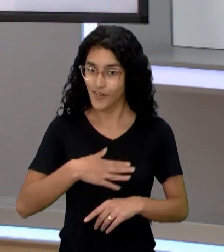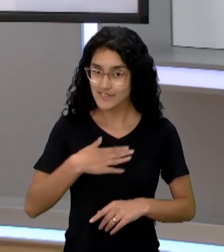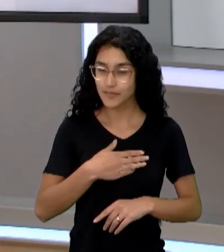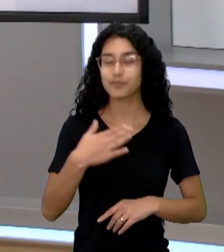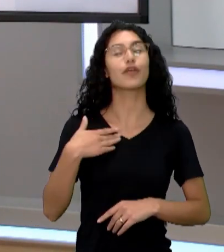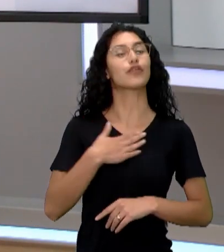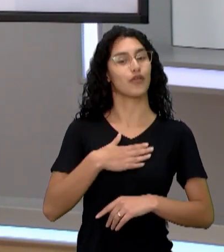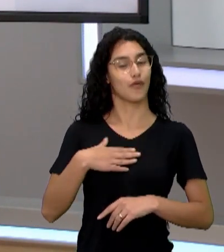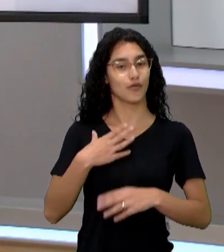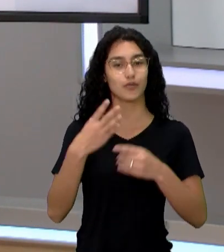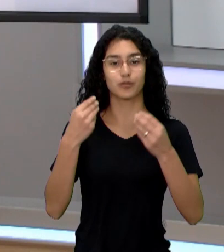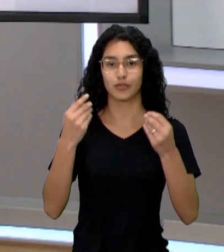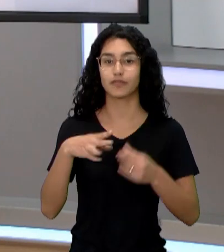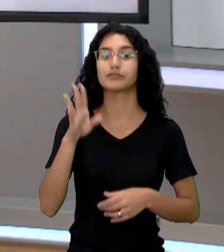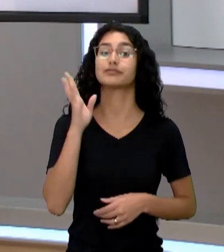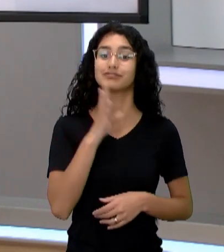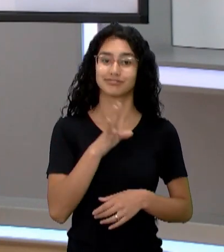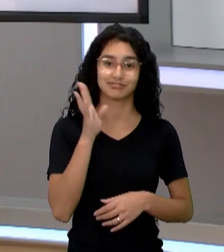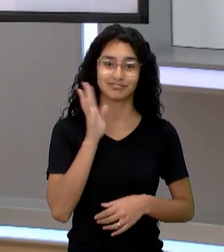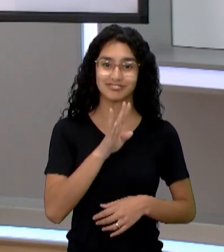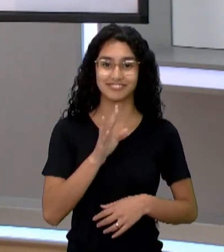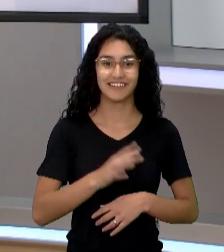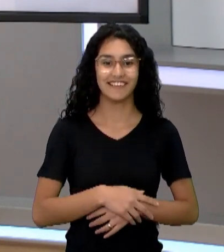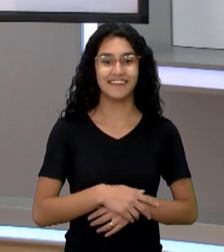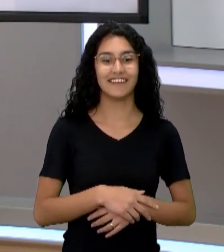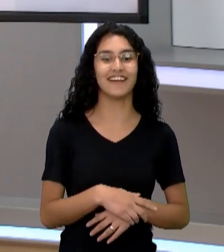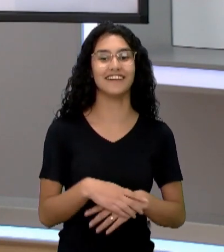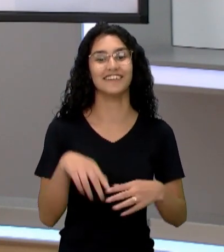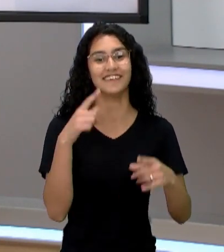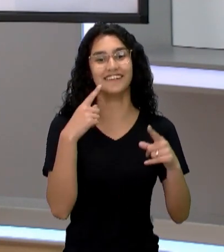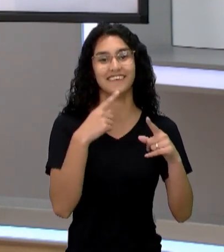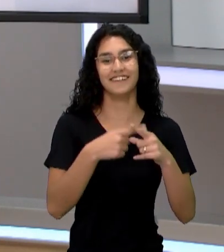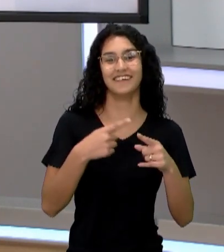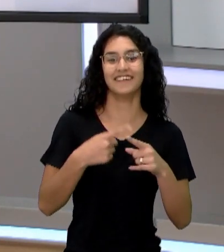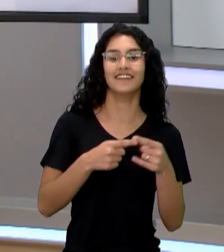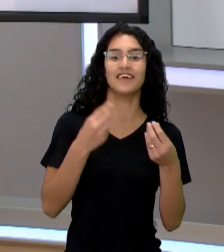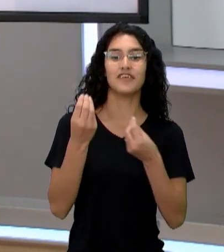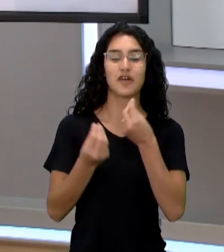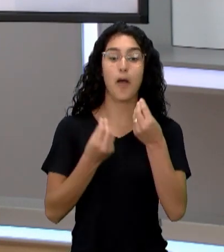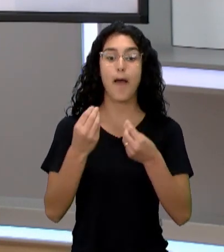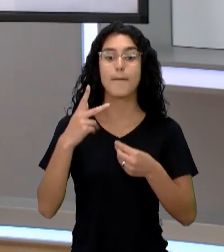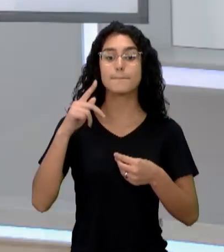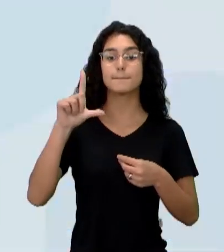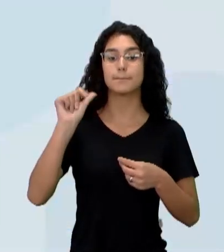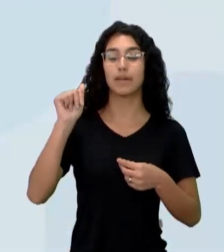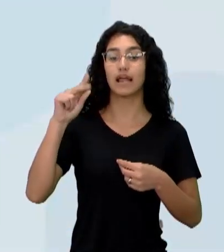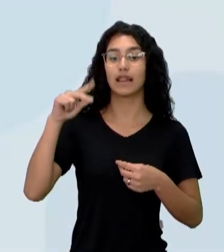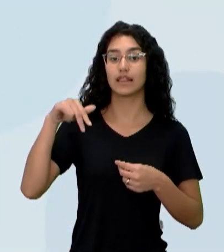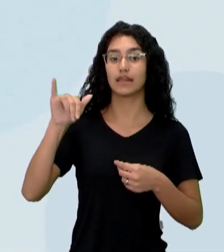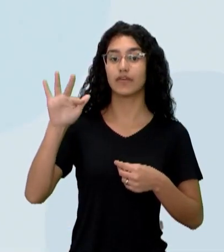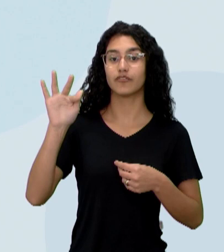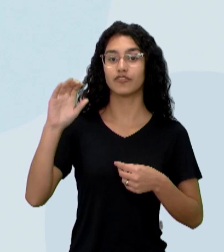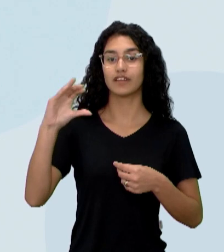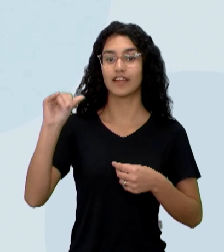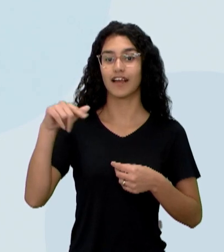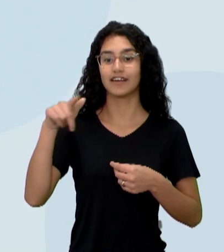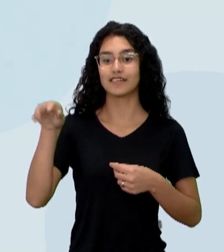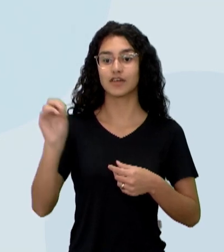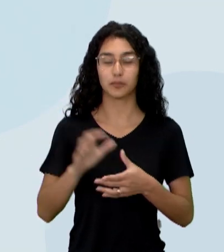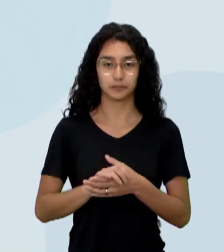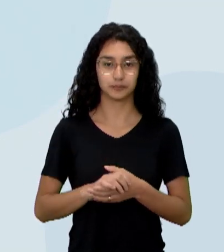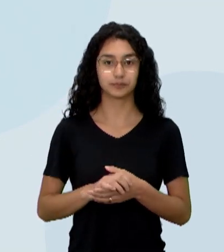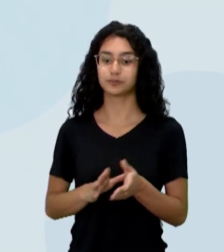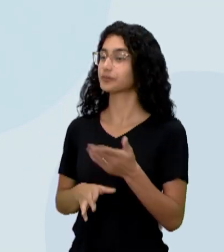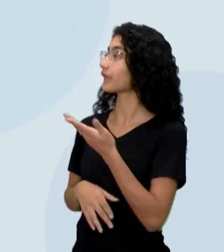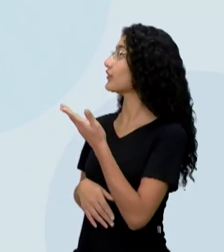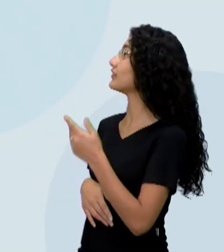gosto bastante. E vai ser legal essa daí, porque fala pra gente sobre planificações. Dá uma olhadinha, ó. Que legal, né? Não